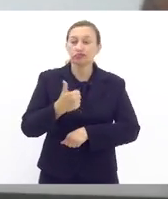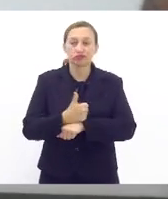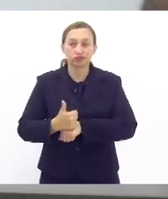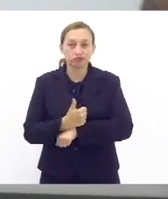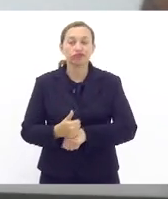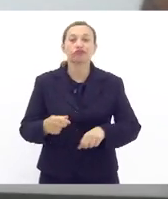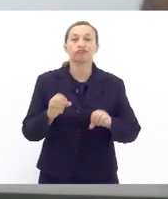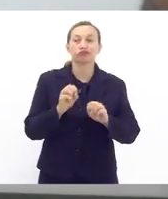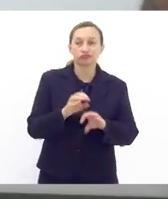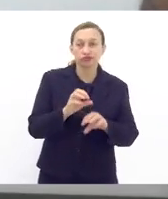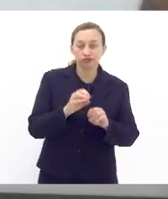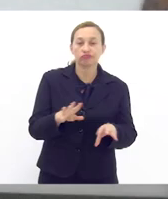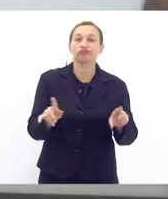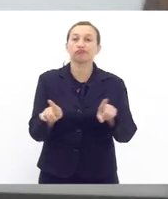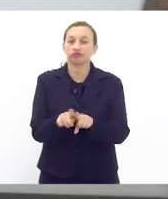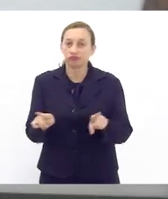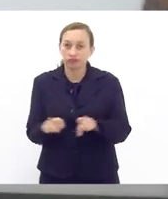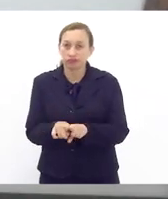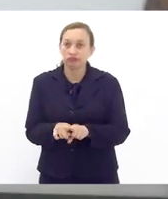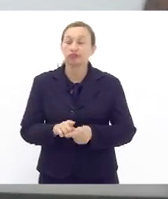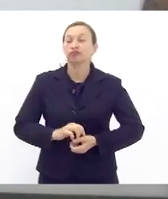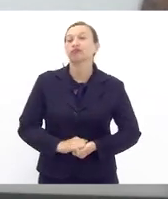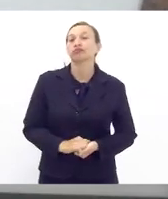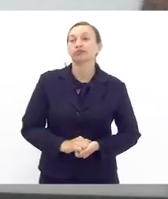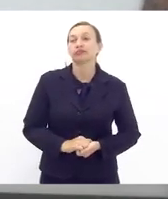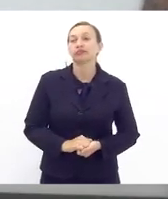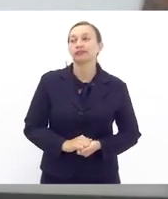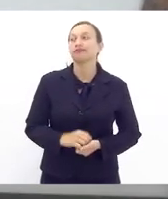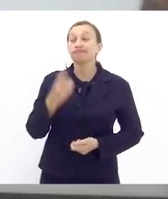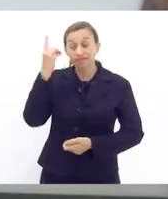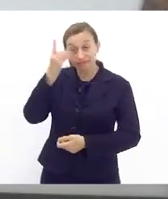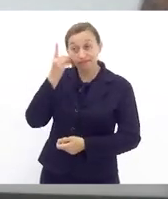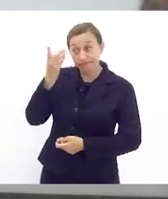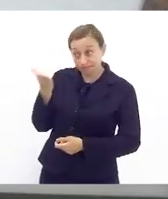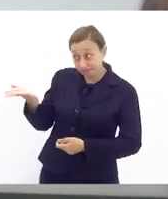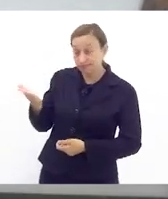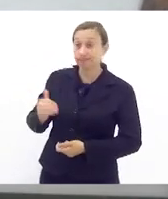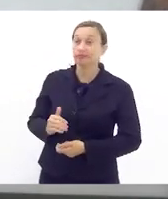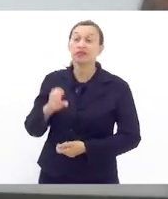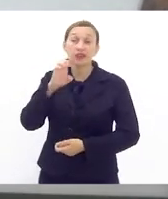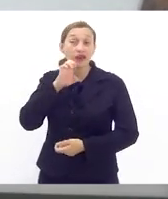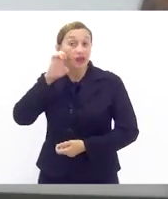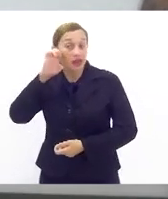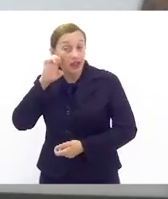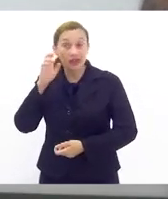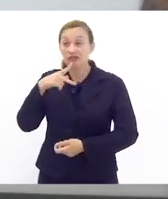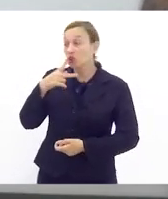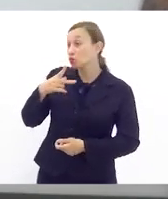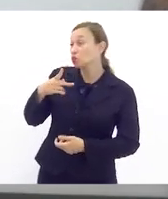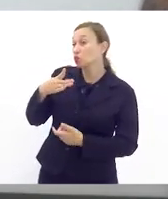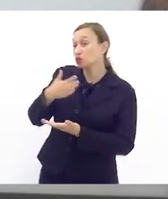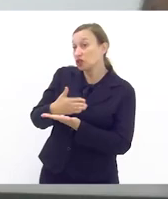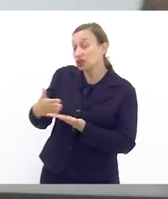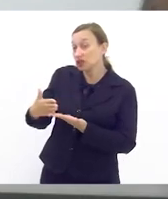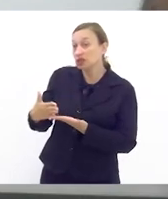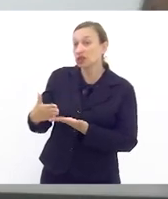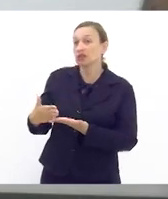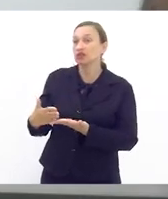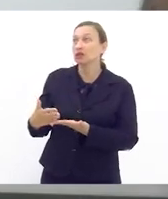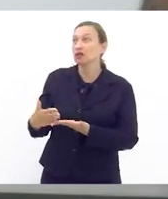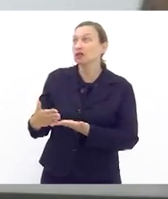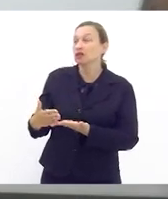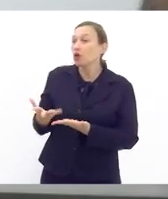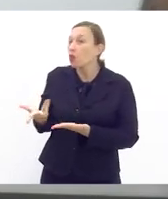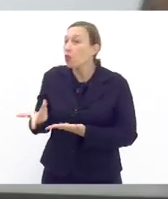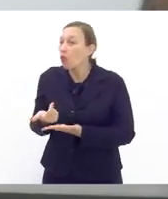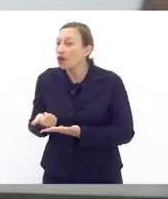de educação também é a deputada Érica falou no início né sobre a sobre